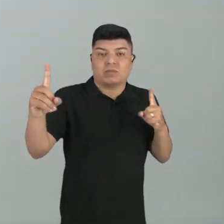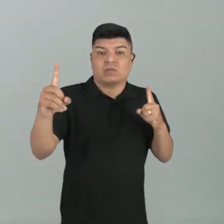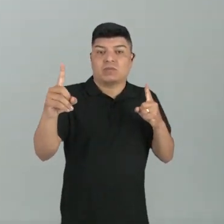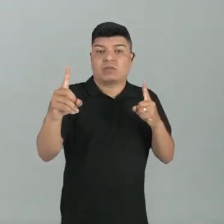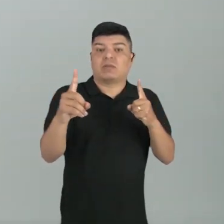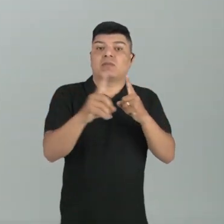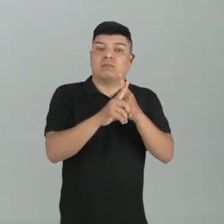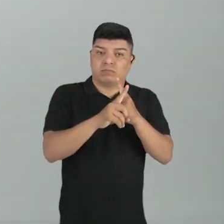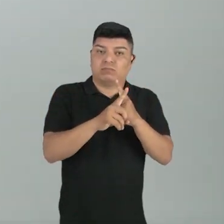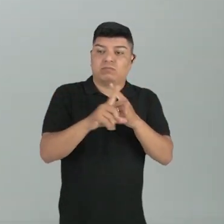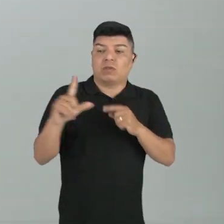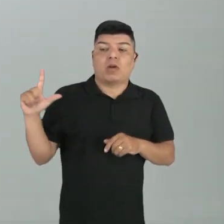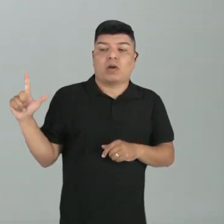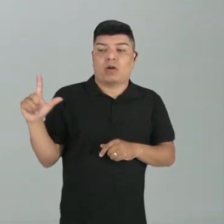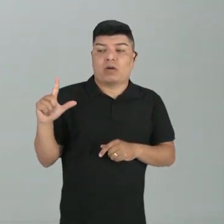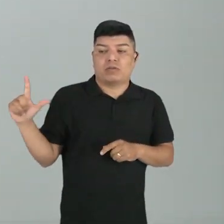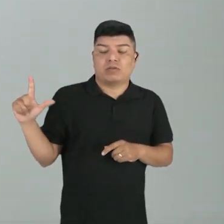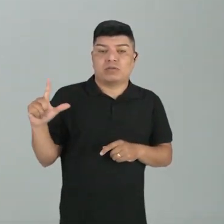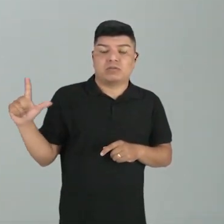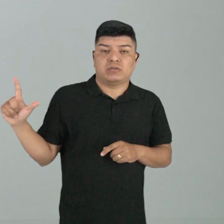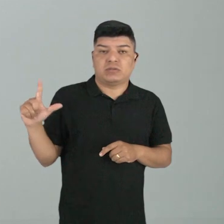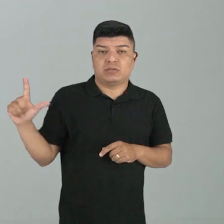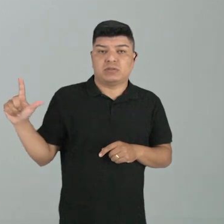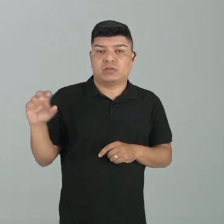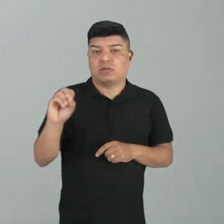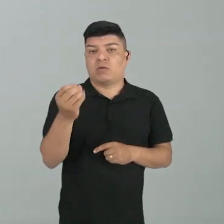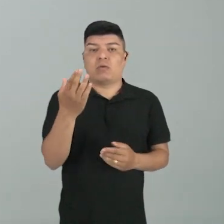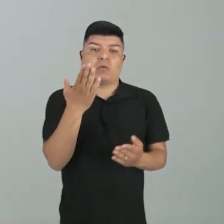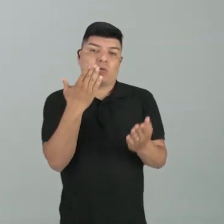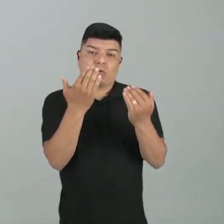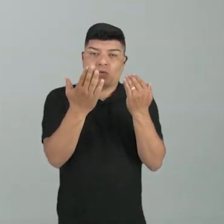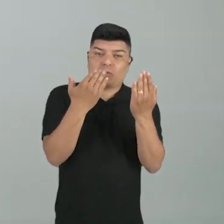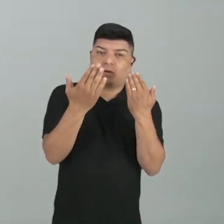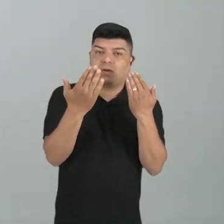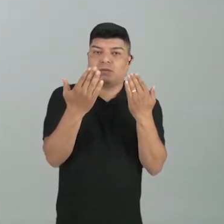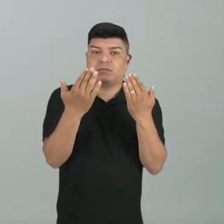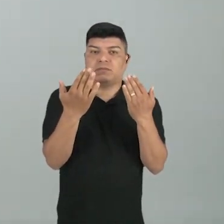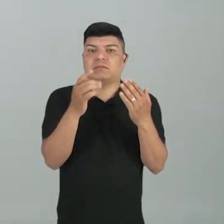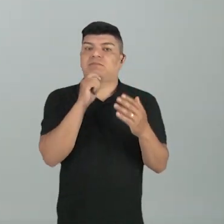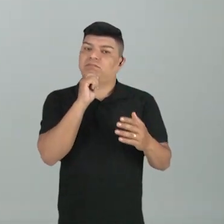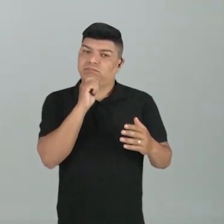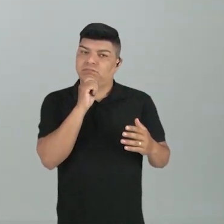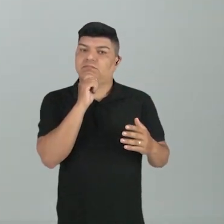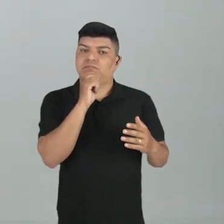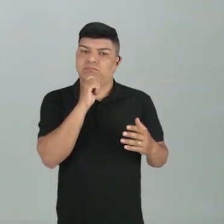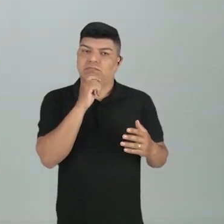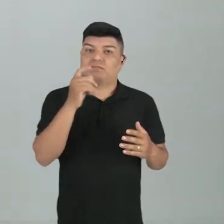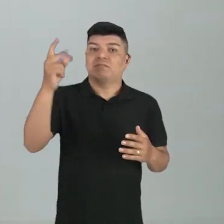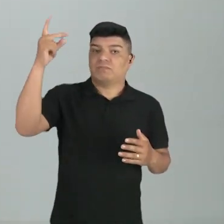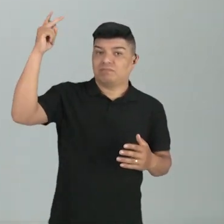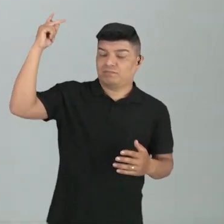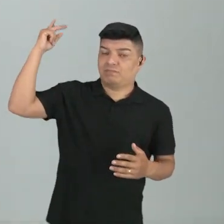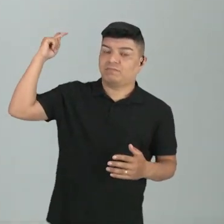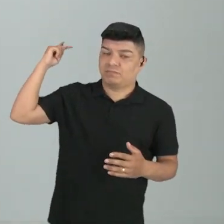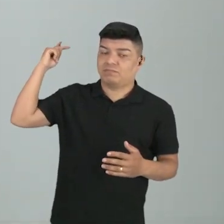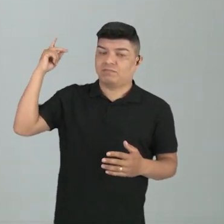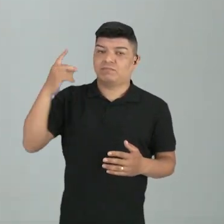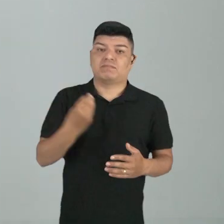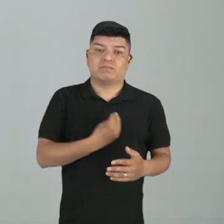um tipo de literatura ou com um tipo de discurso que até então era muito recorrente à época.